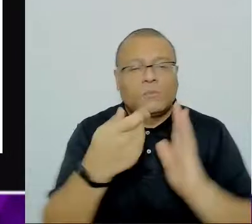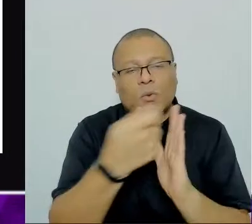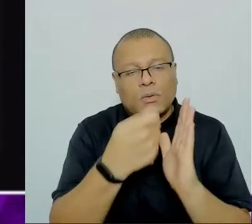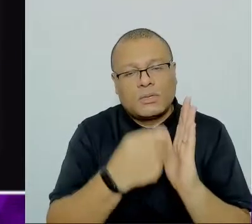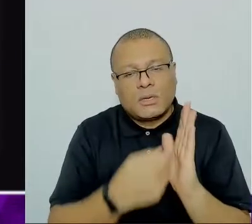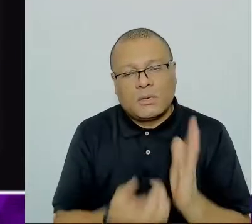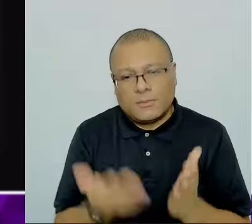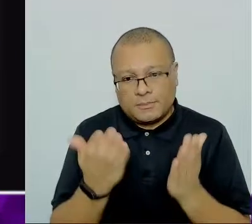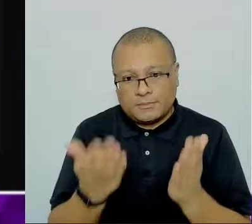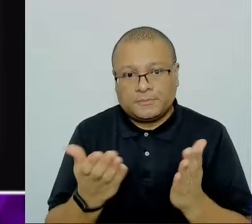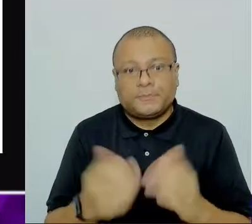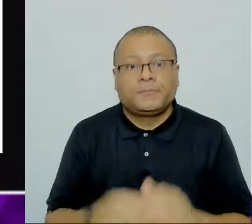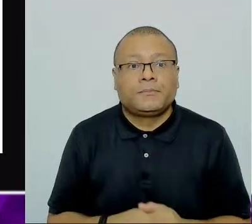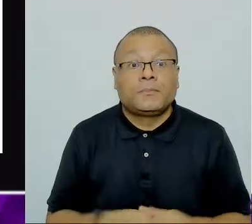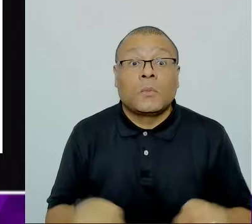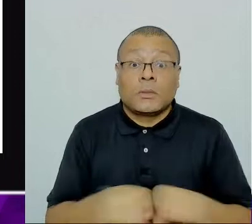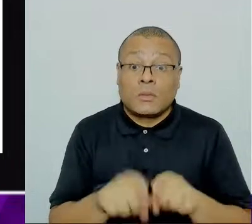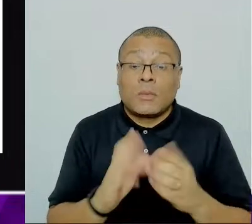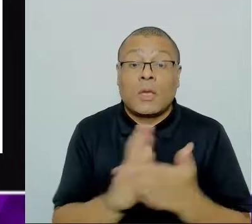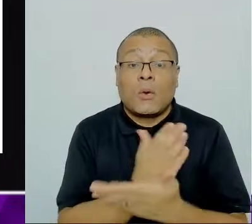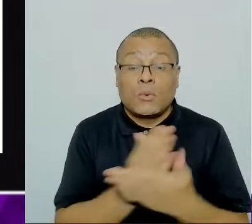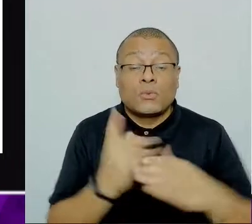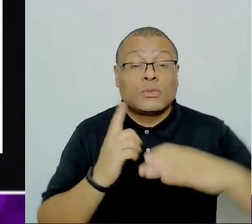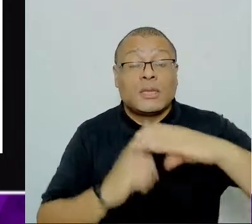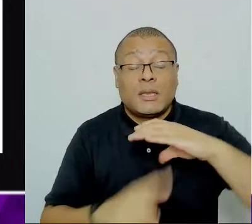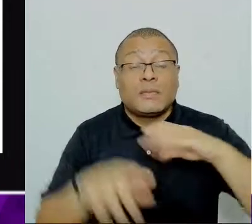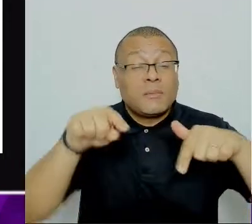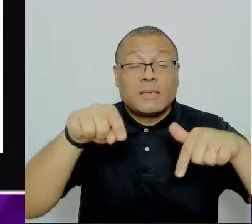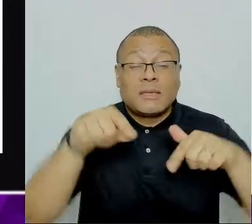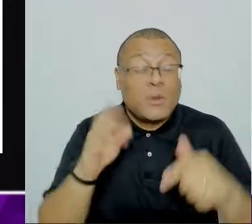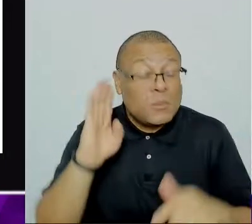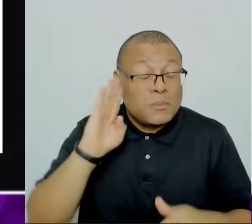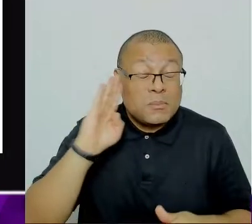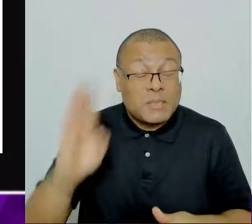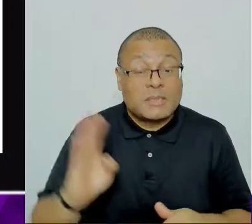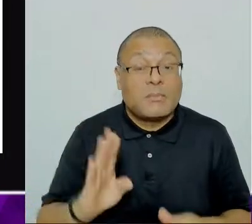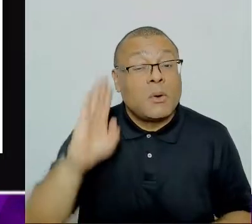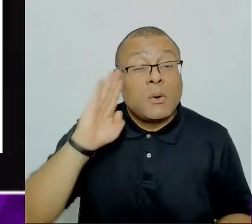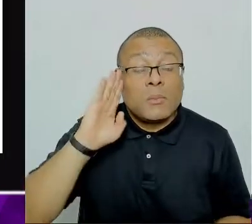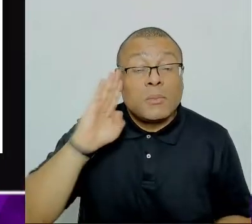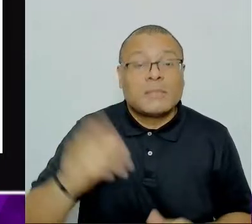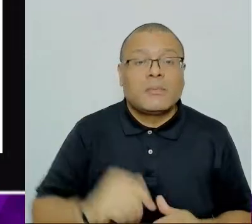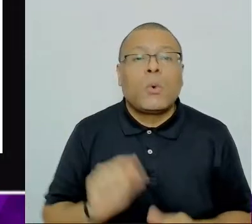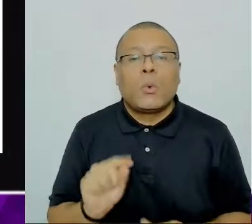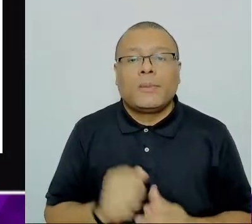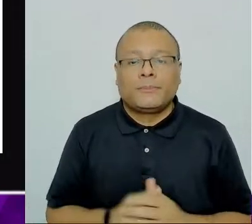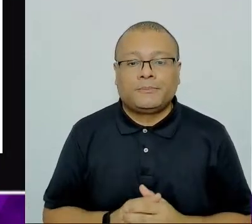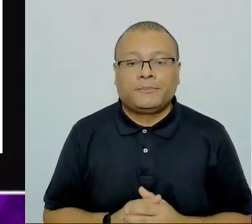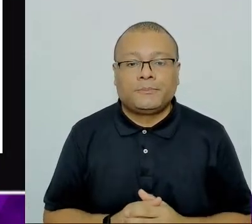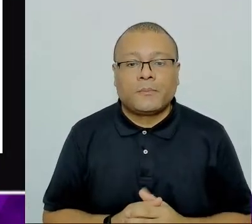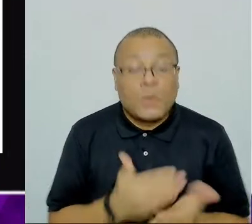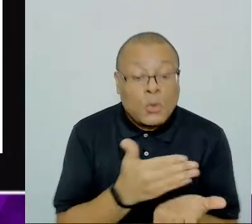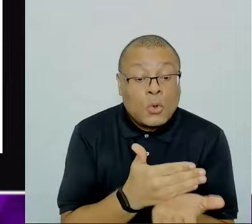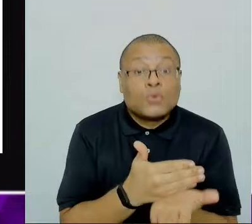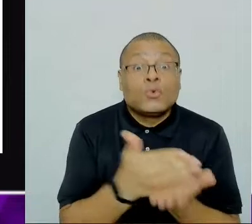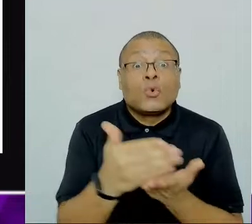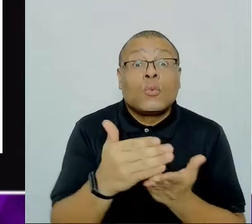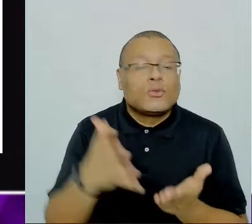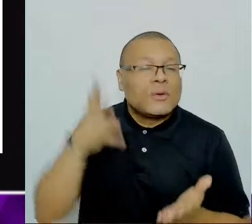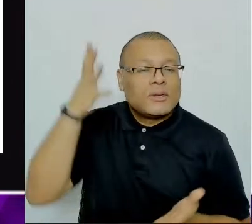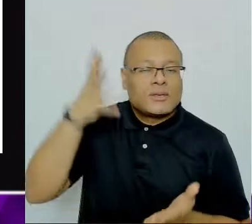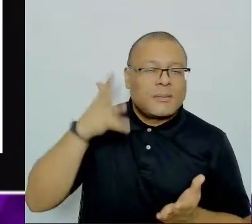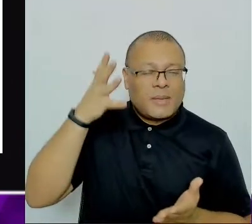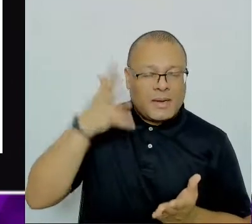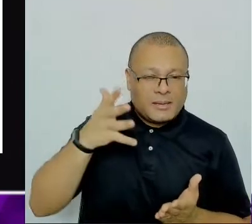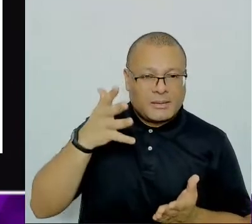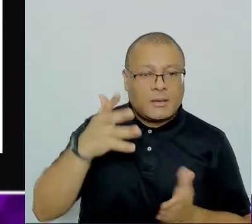coisas. Aqui também alguns clientes, mas o que eu queria chegar acho que era aqui, né? Acho que principalmente essa daqui. Da onde que surgiu essa palestra? Surgiu de um